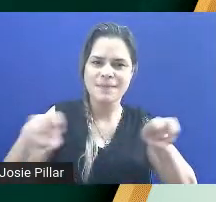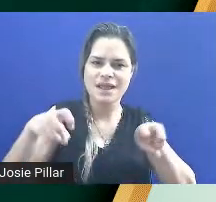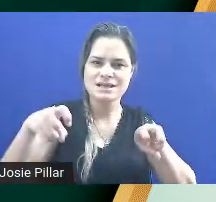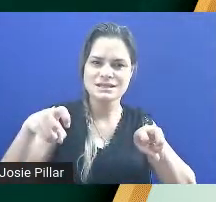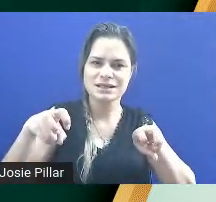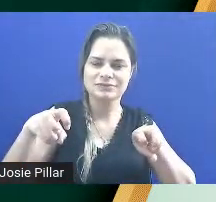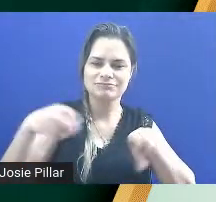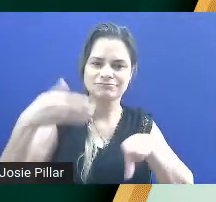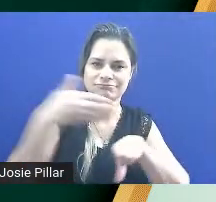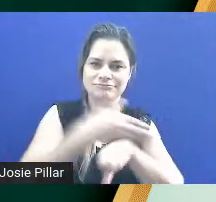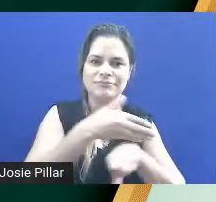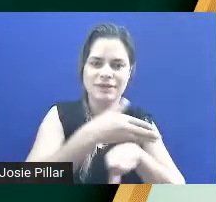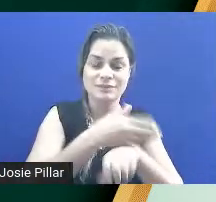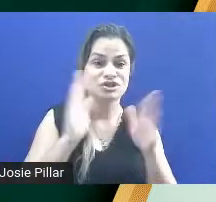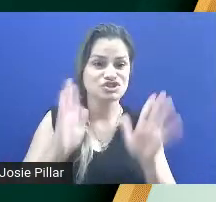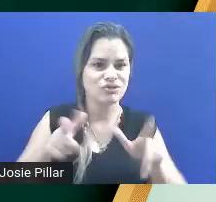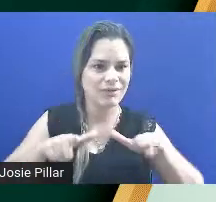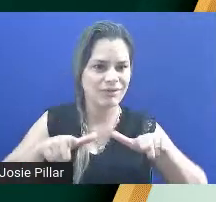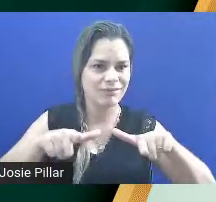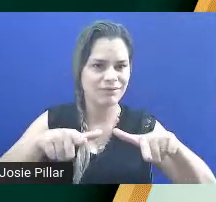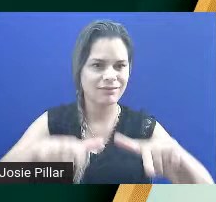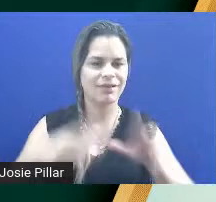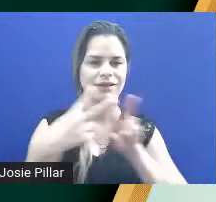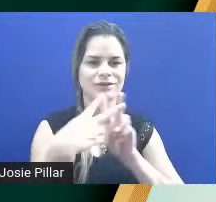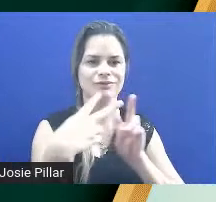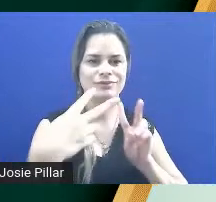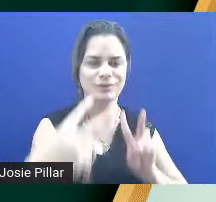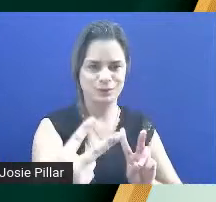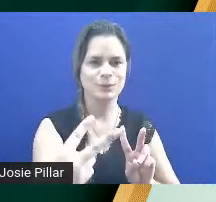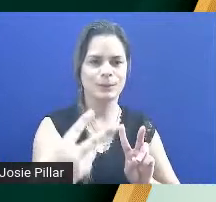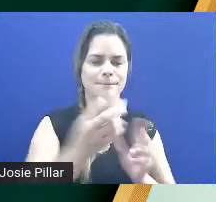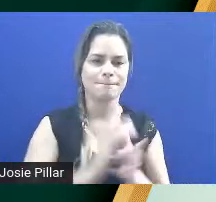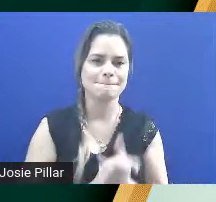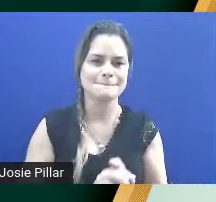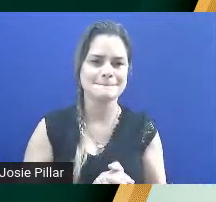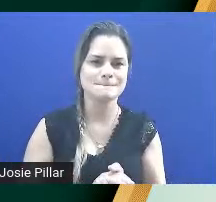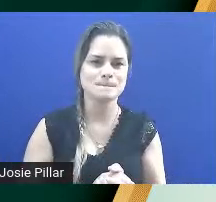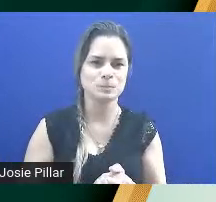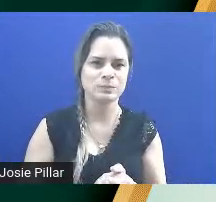já estão nessa sala virtual dessa sessão solene de colação de grau.